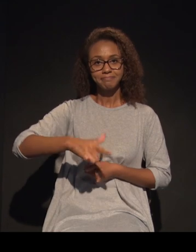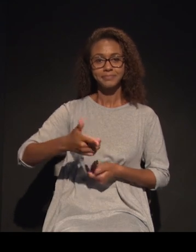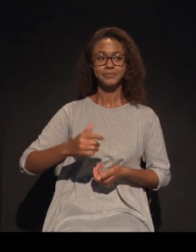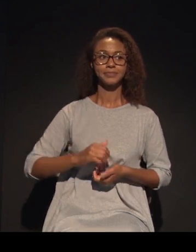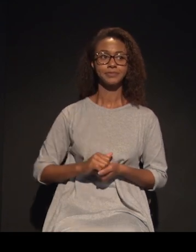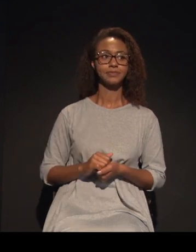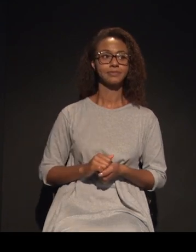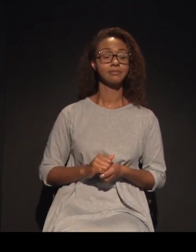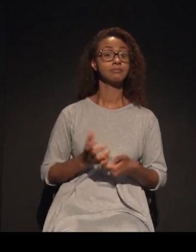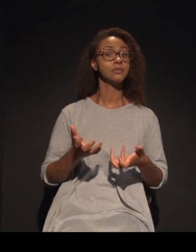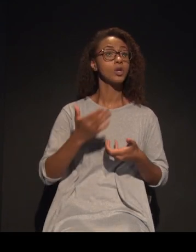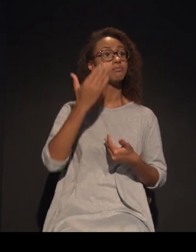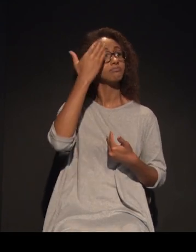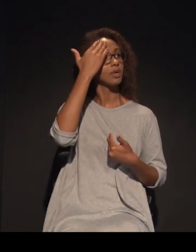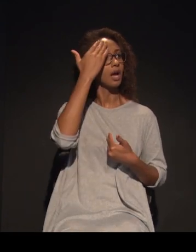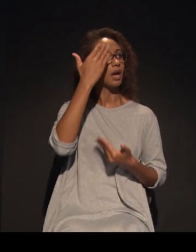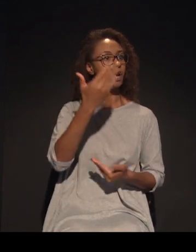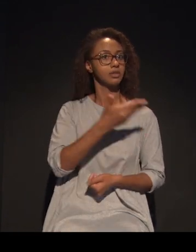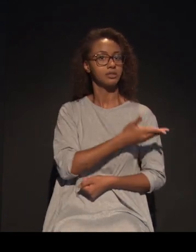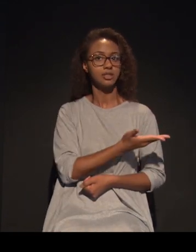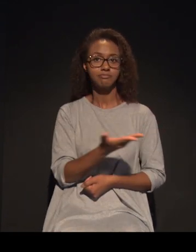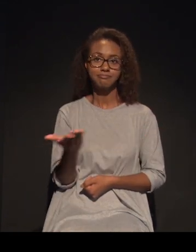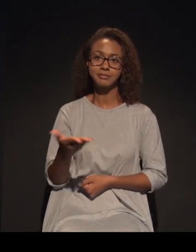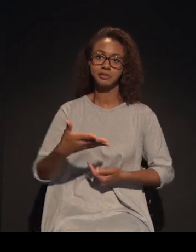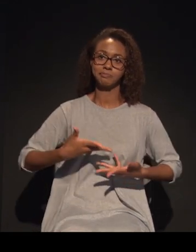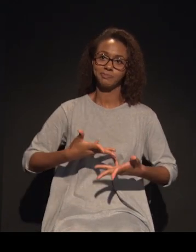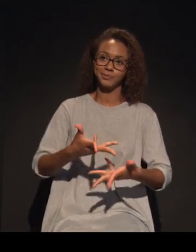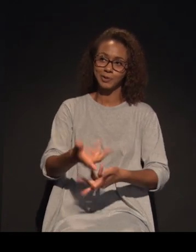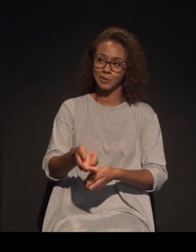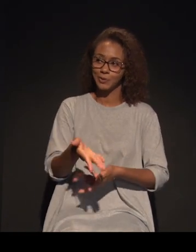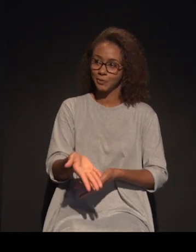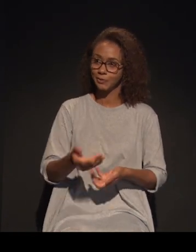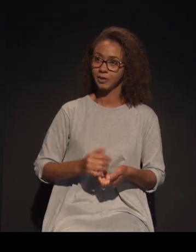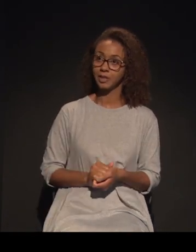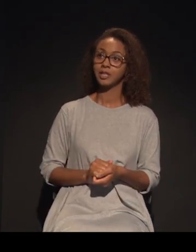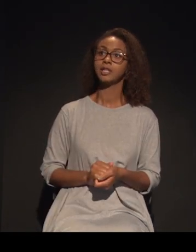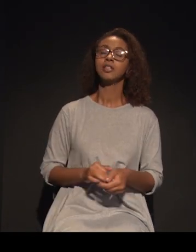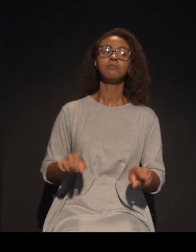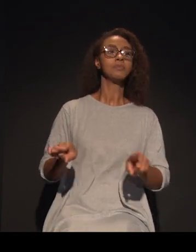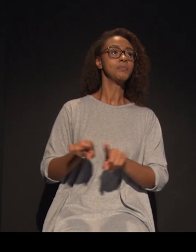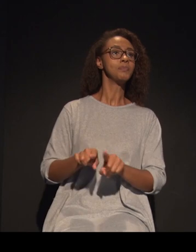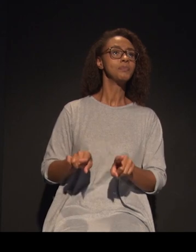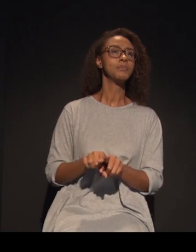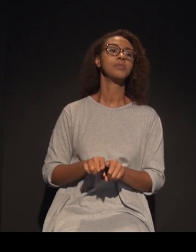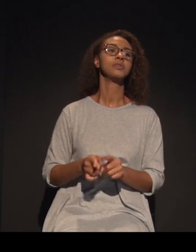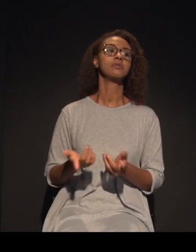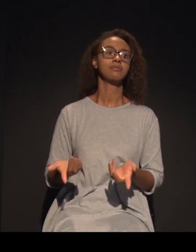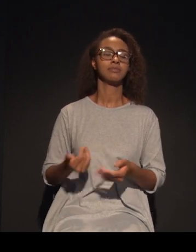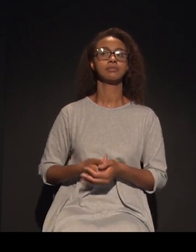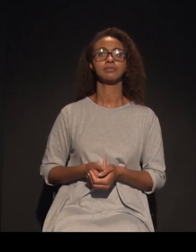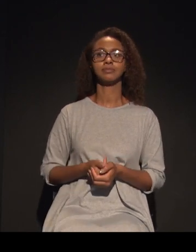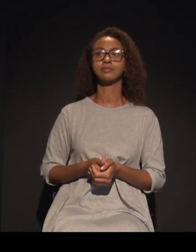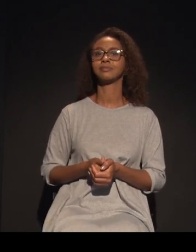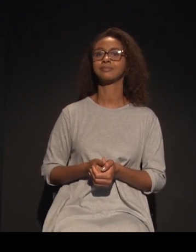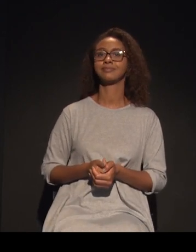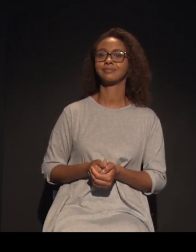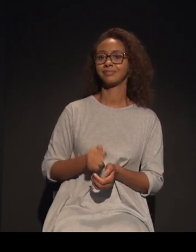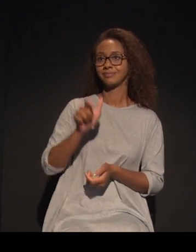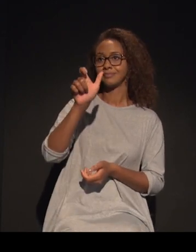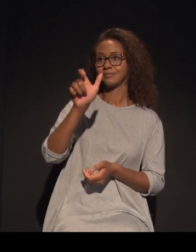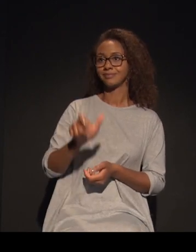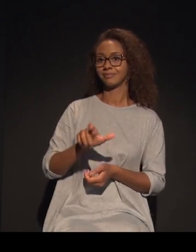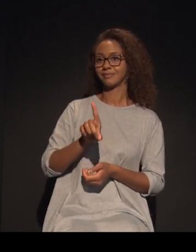eu queria agradecer né pelo convite também conhecer o o daniel munduruku